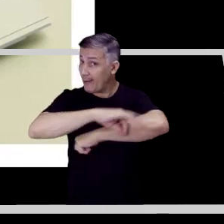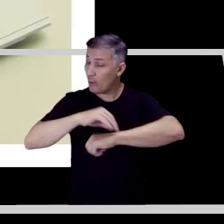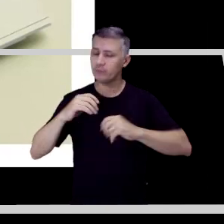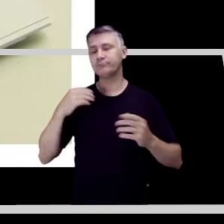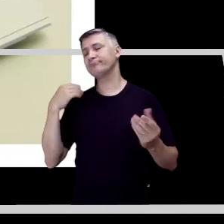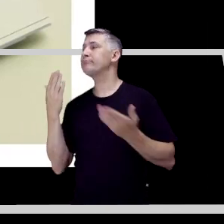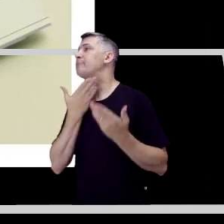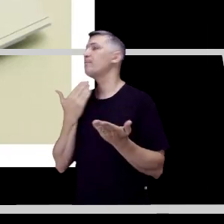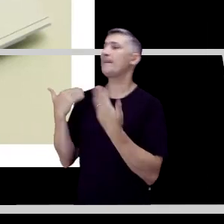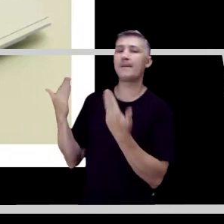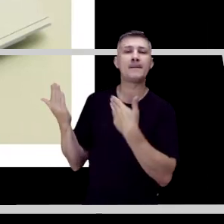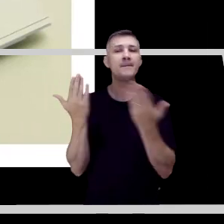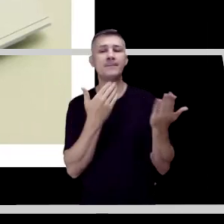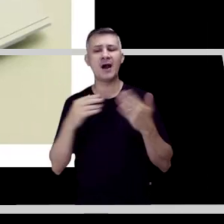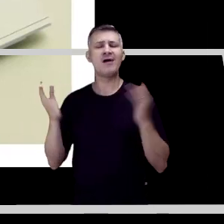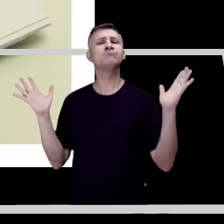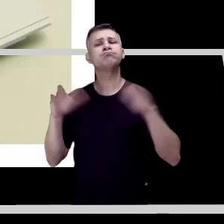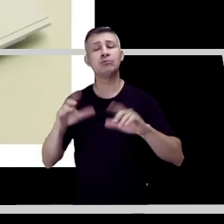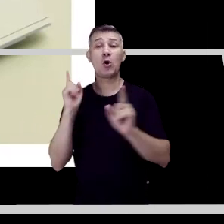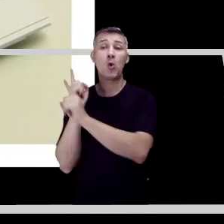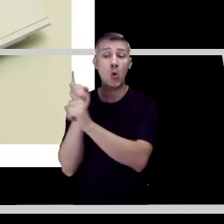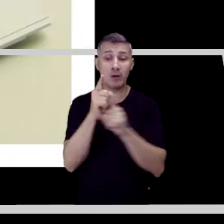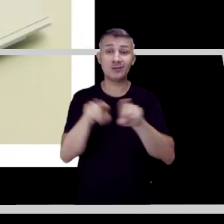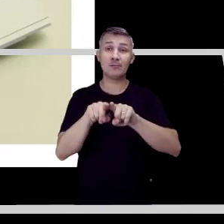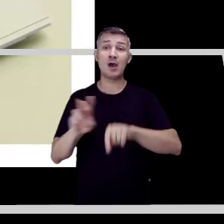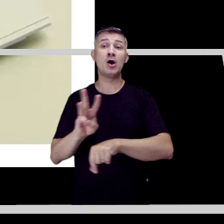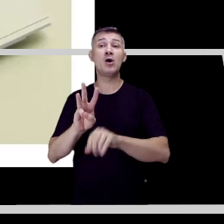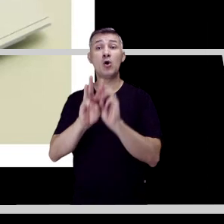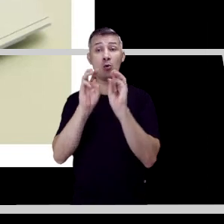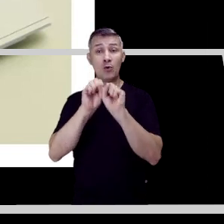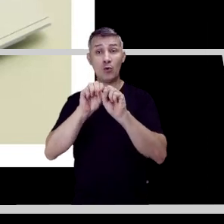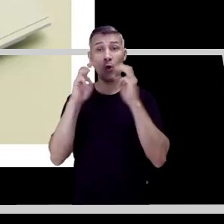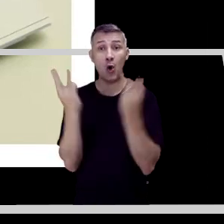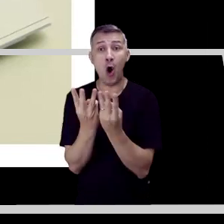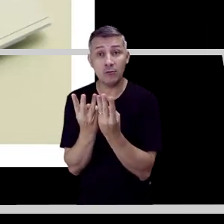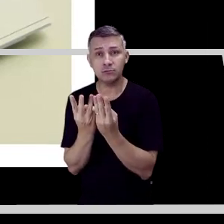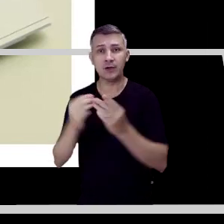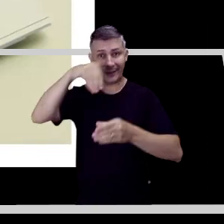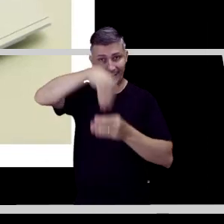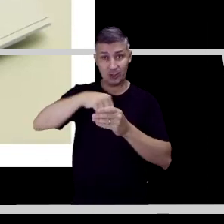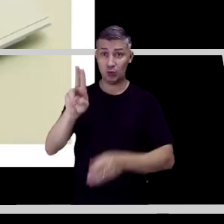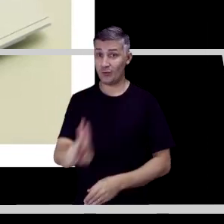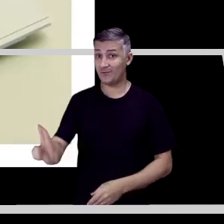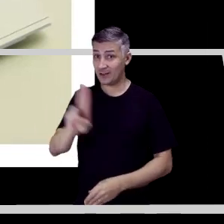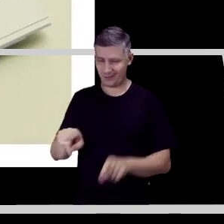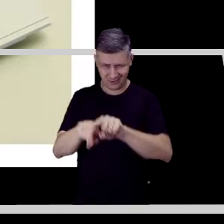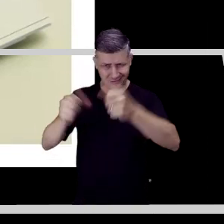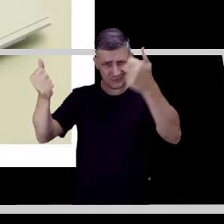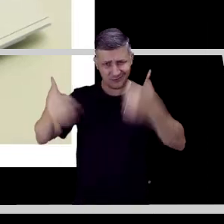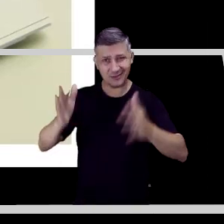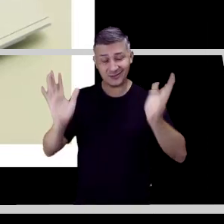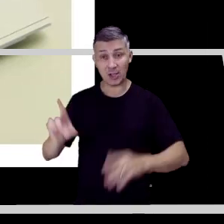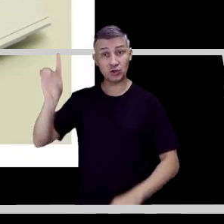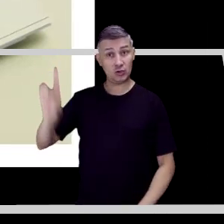arquitetura, e foi através desses vários, isso e também workshops que a gente fez dentro de universidades, o fato,